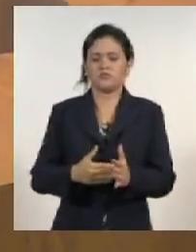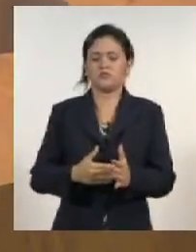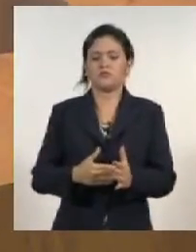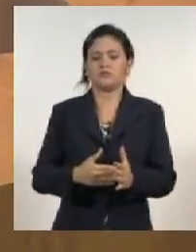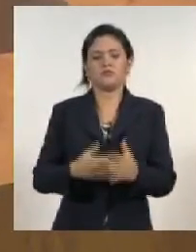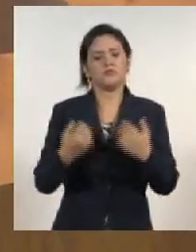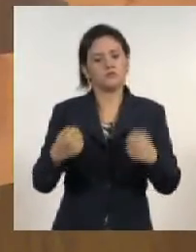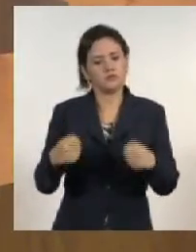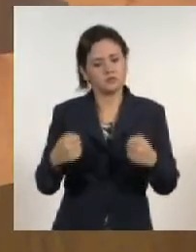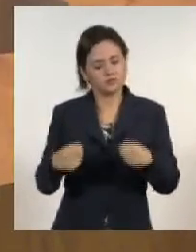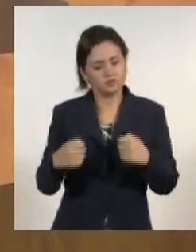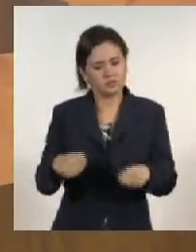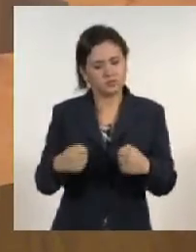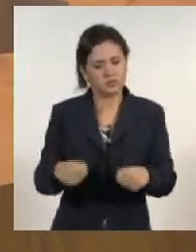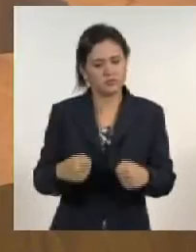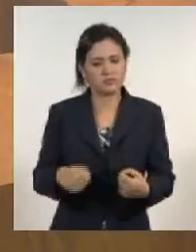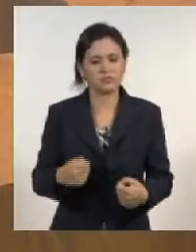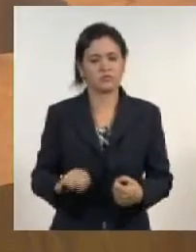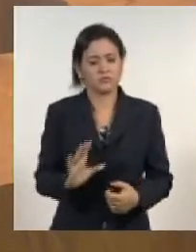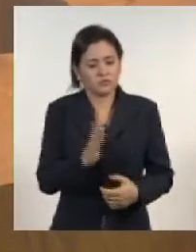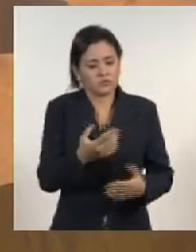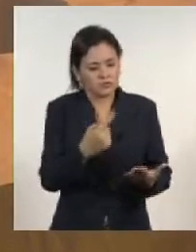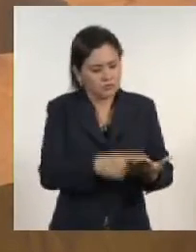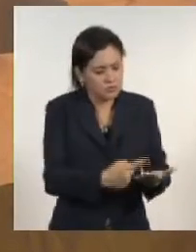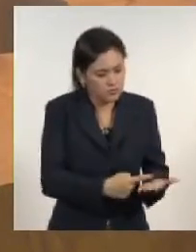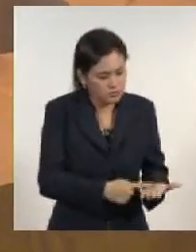discute o governo, inclusive nas redes sociais.